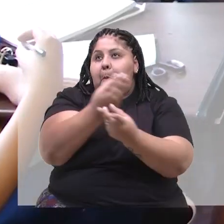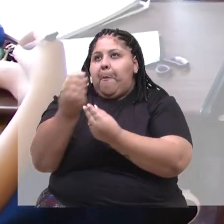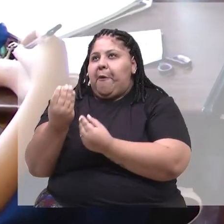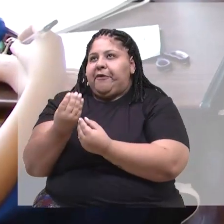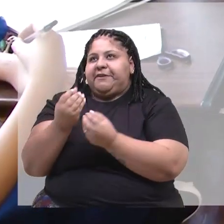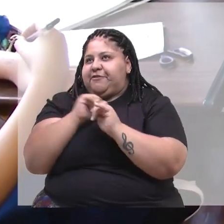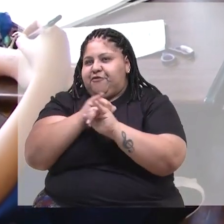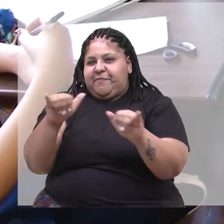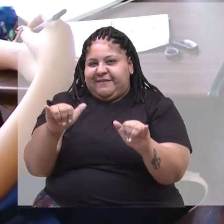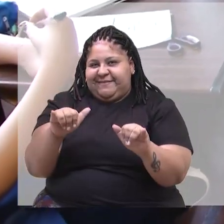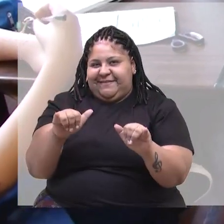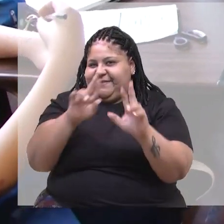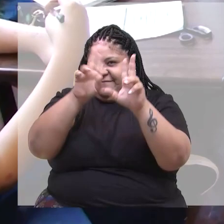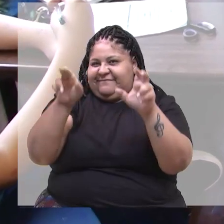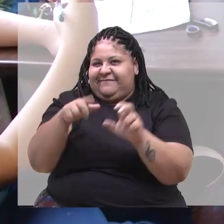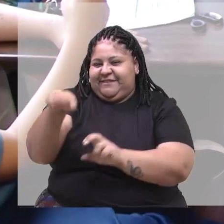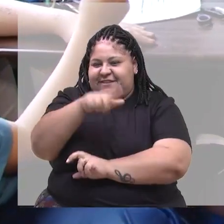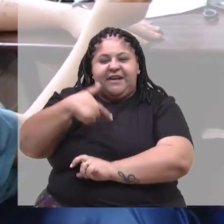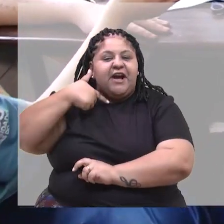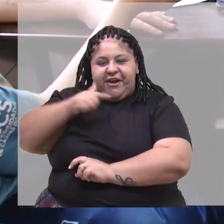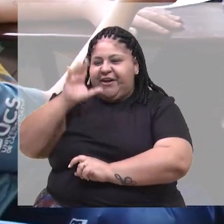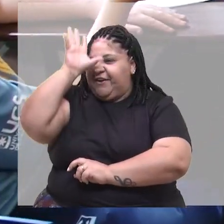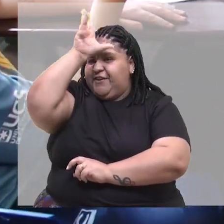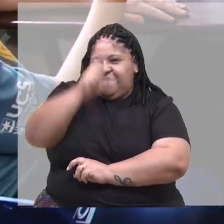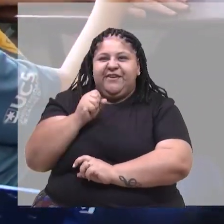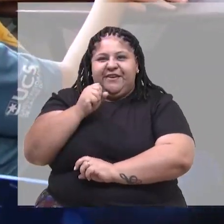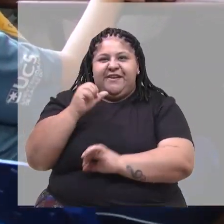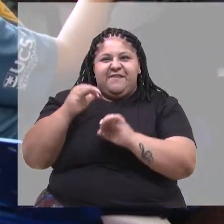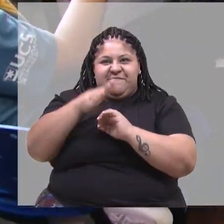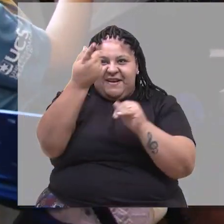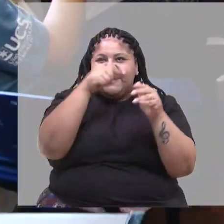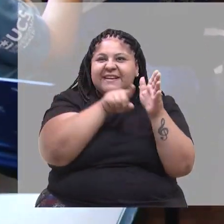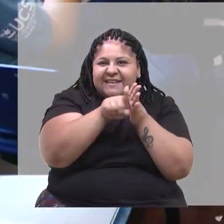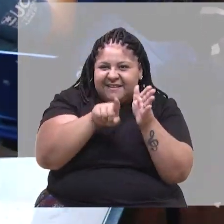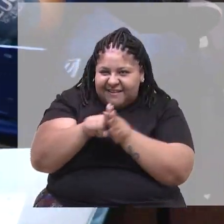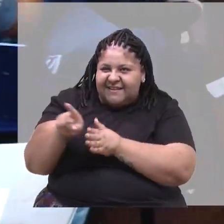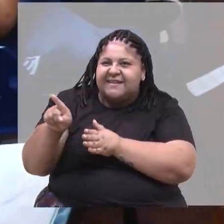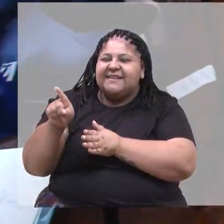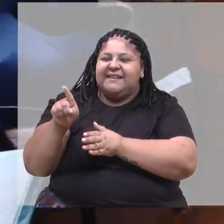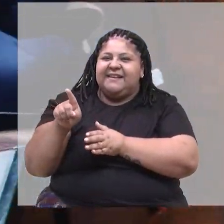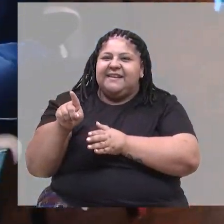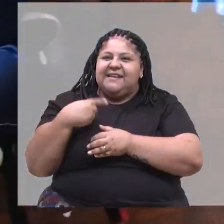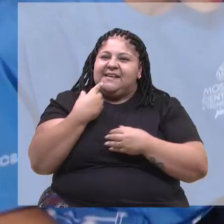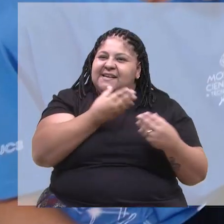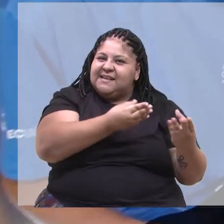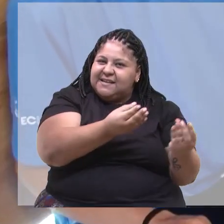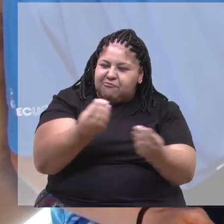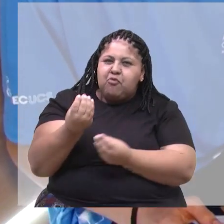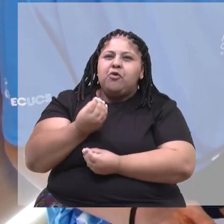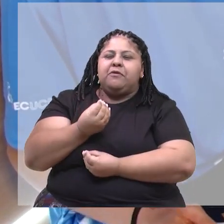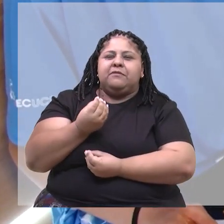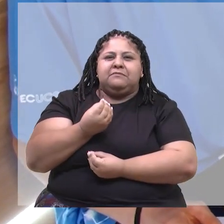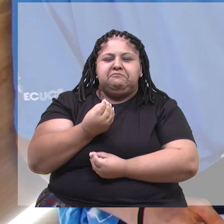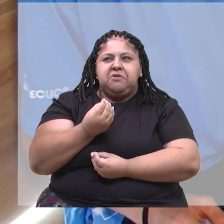muitas coisas sobre esse assunto, e acho que eles conseguiram aprender mais com a nossa pesquisa e ficaram muito,